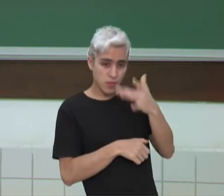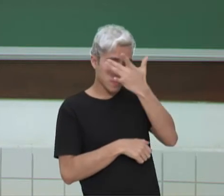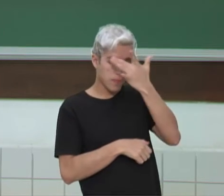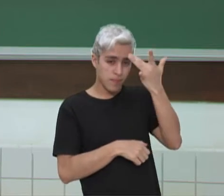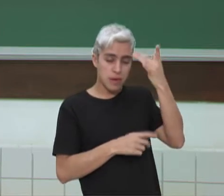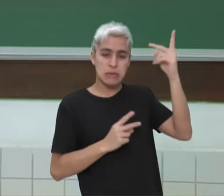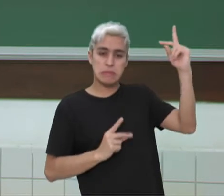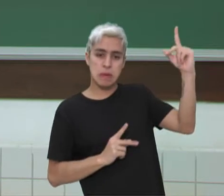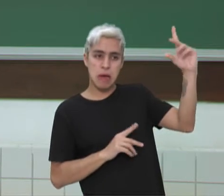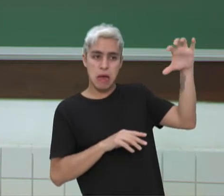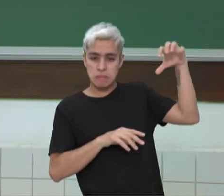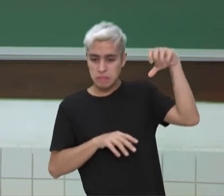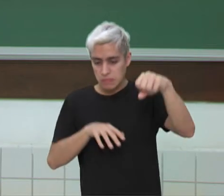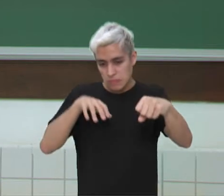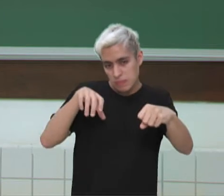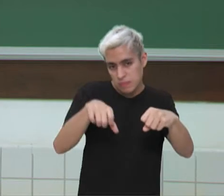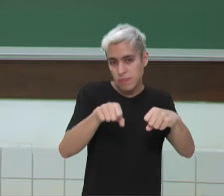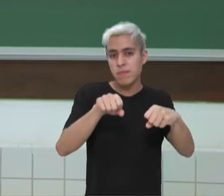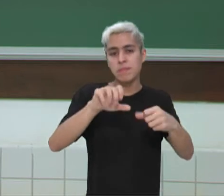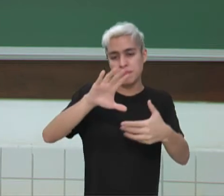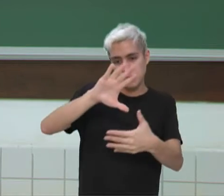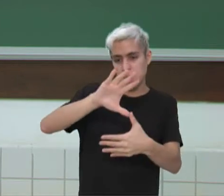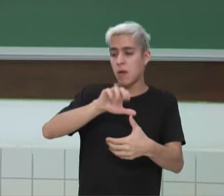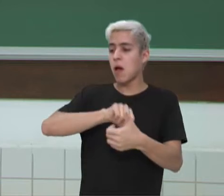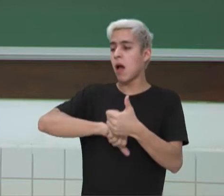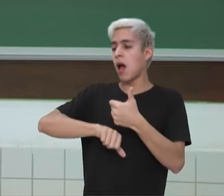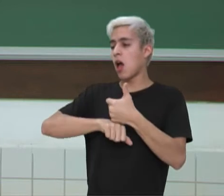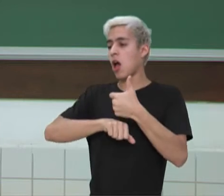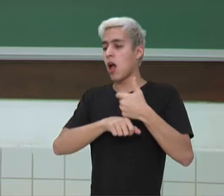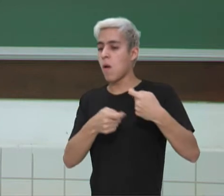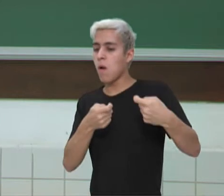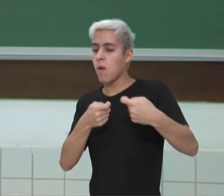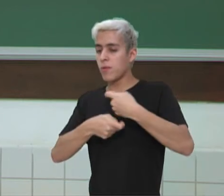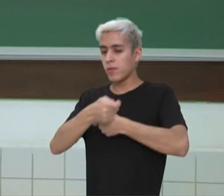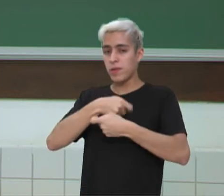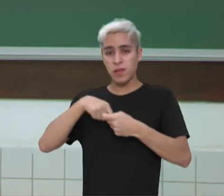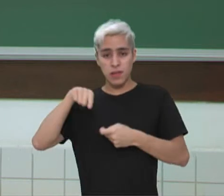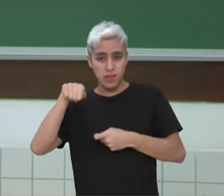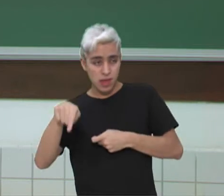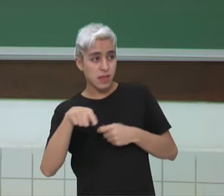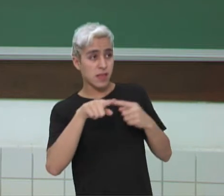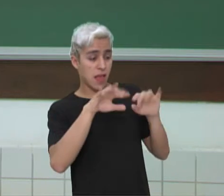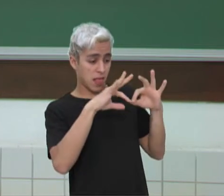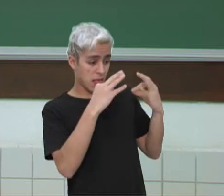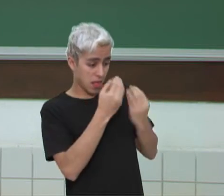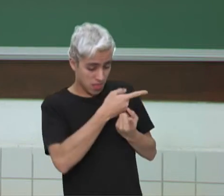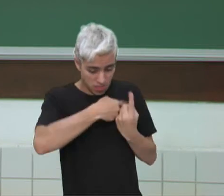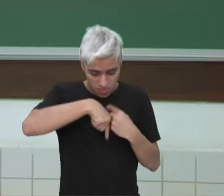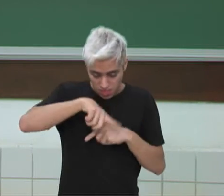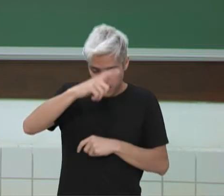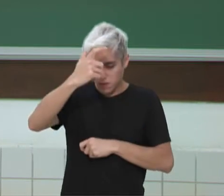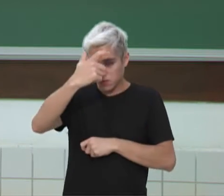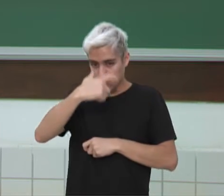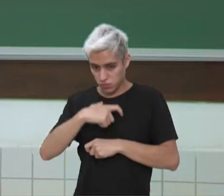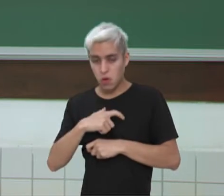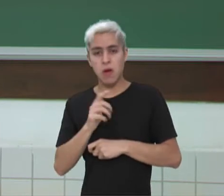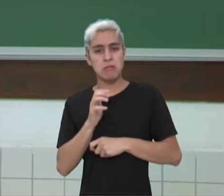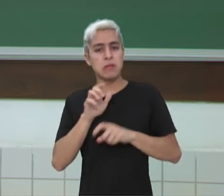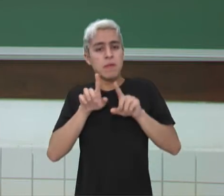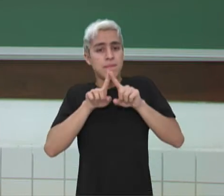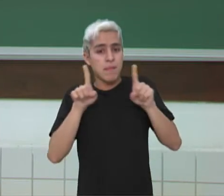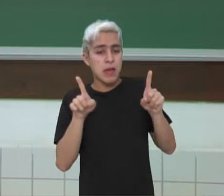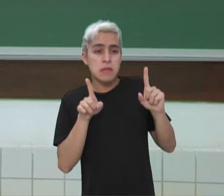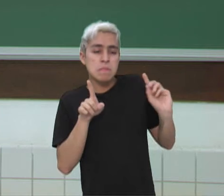para a América ocupar cargos administrativos, e os crioulos, descendentes desses espanhóis, ricos, donos de terra, mas